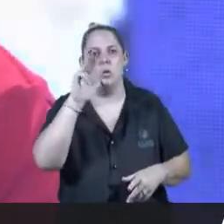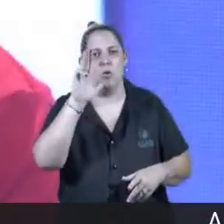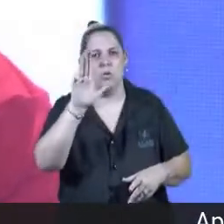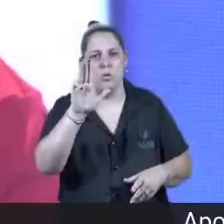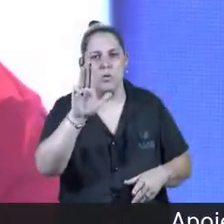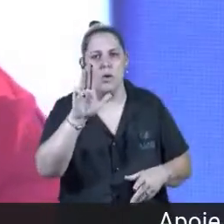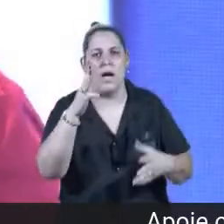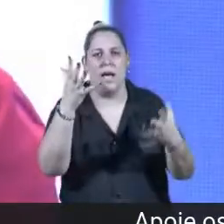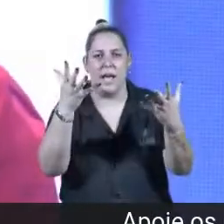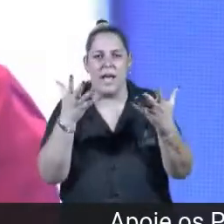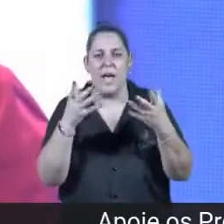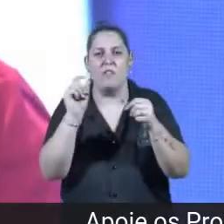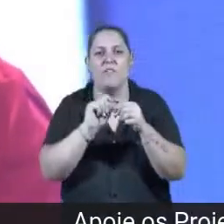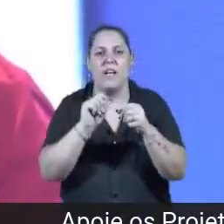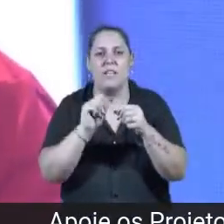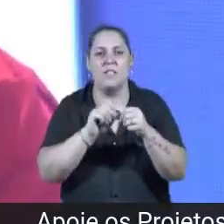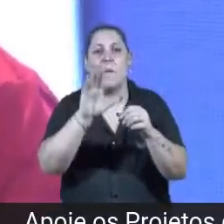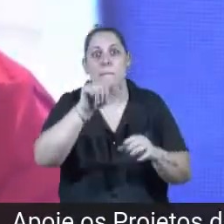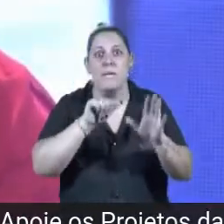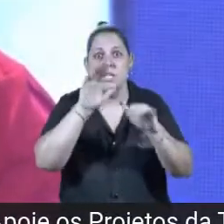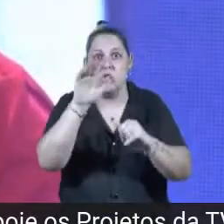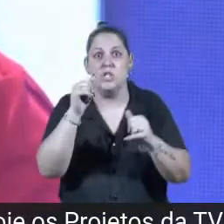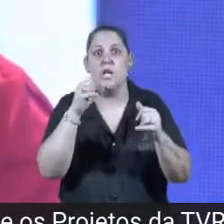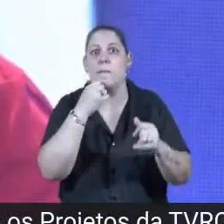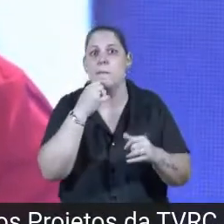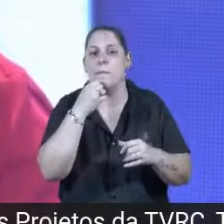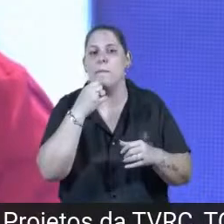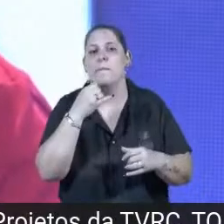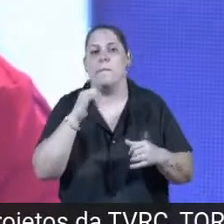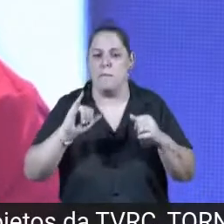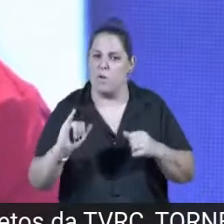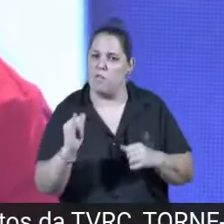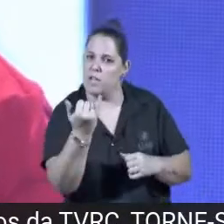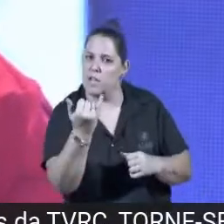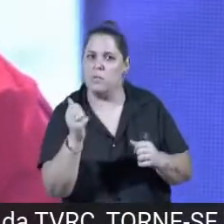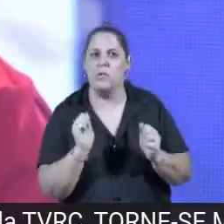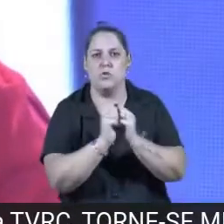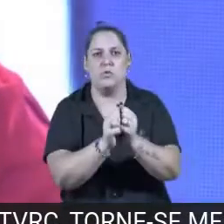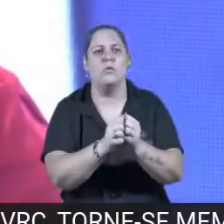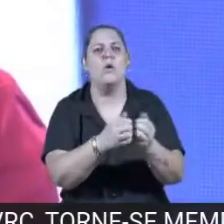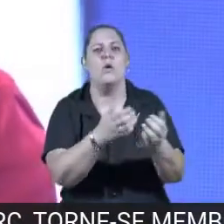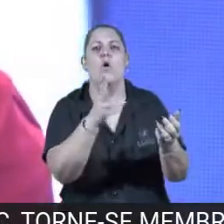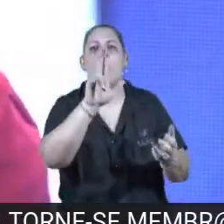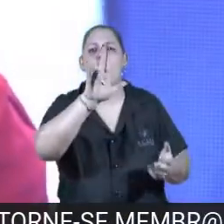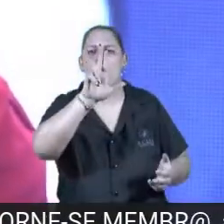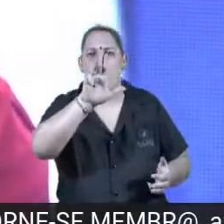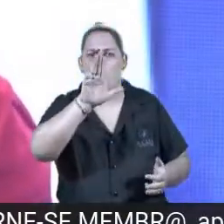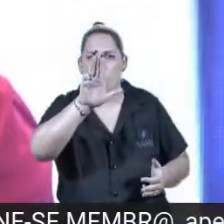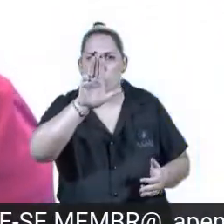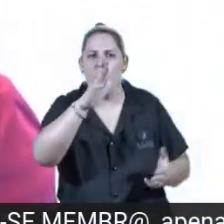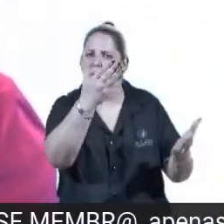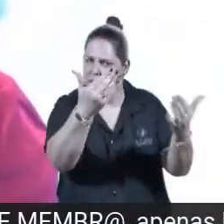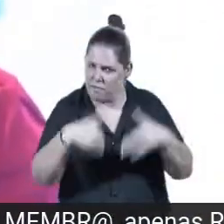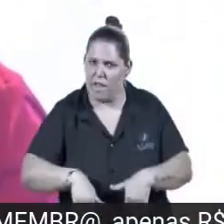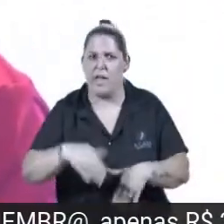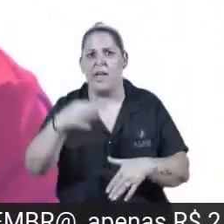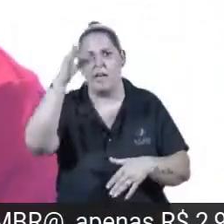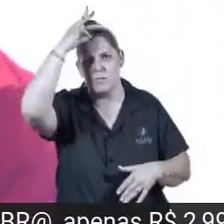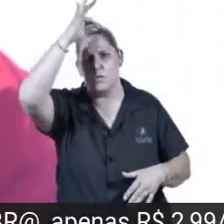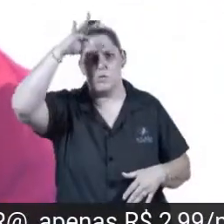quero, assim, fazer aqui um apelo, já aproveitando que estamos aqui ao vivo. Venha ao Espírito Santo, o senhor vai ser muito bem